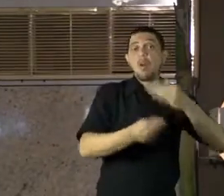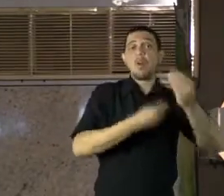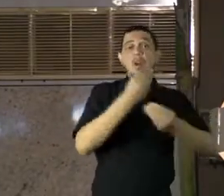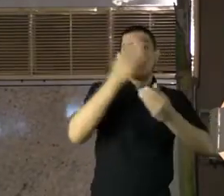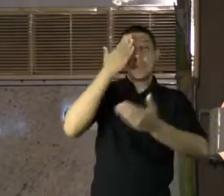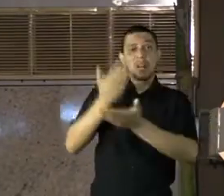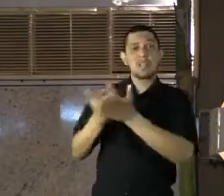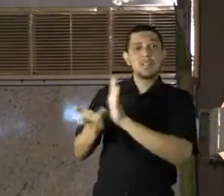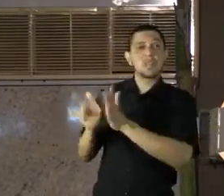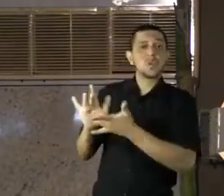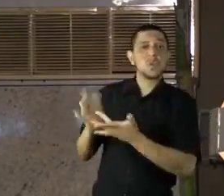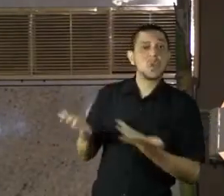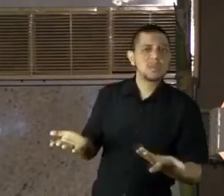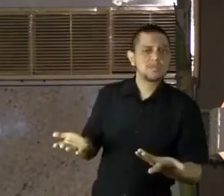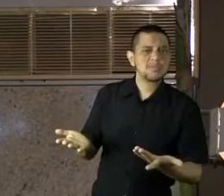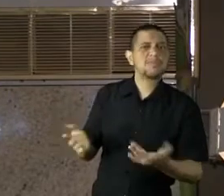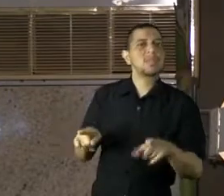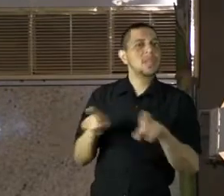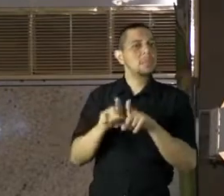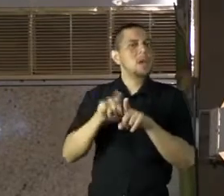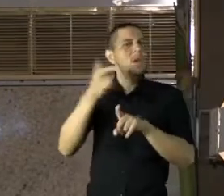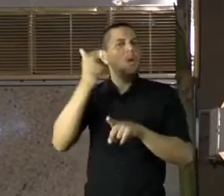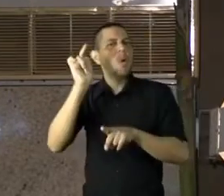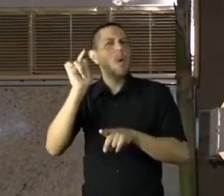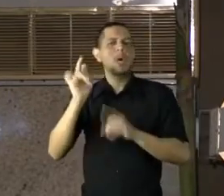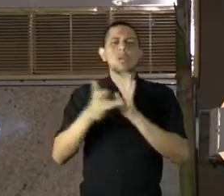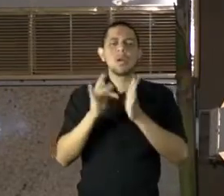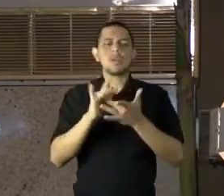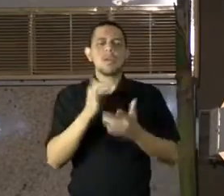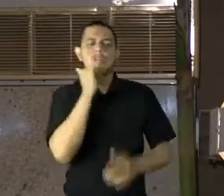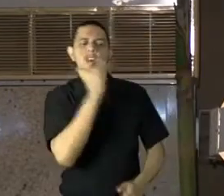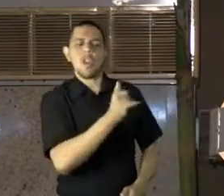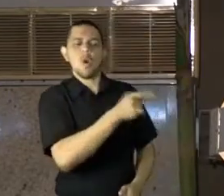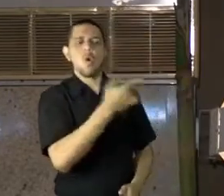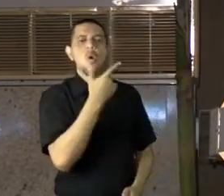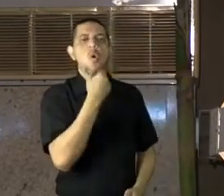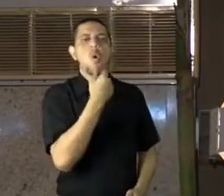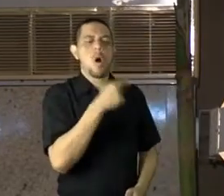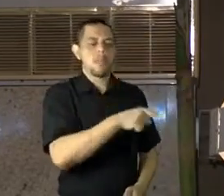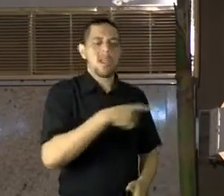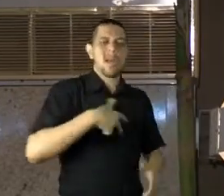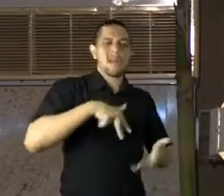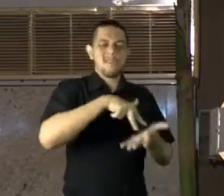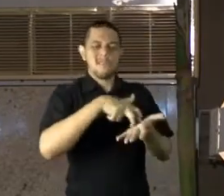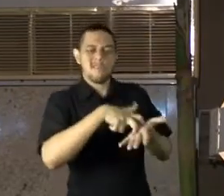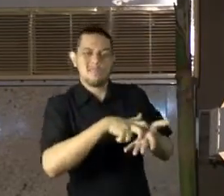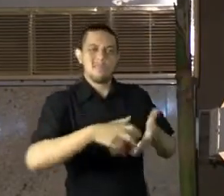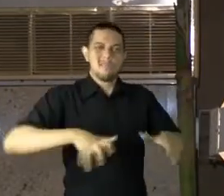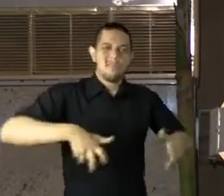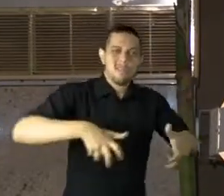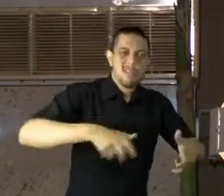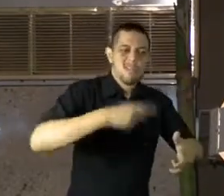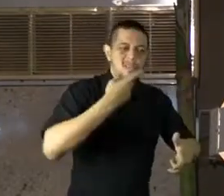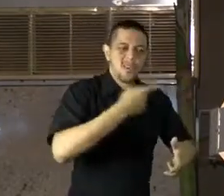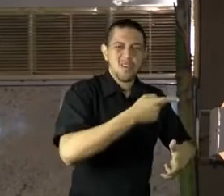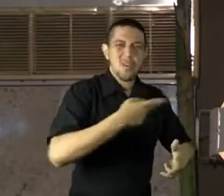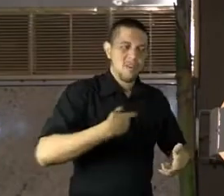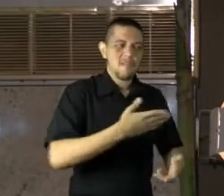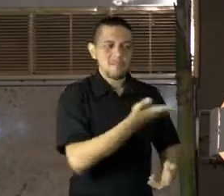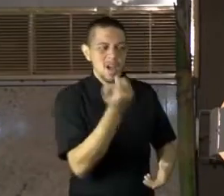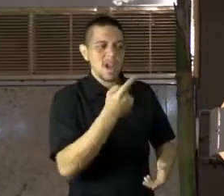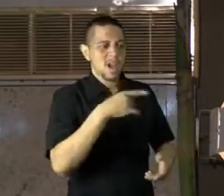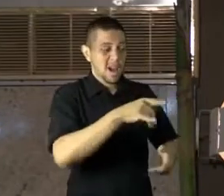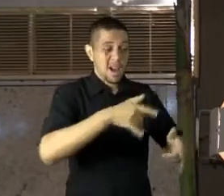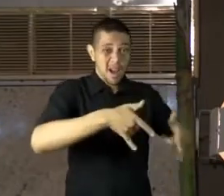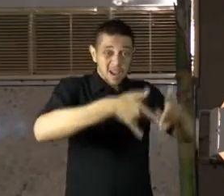se eu tivesse dito para o paralítico assim levante-se pegue a sua cama e ande mas aquele paralítico continuasse imóvel